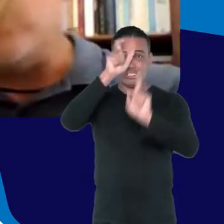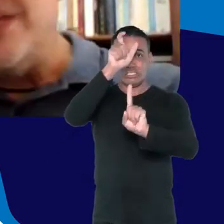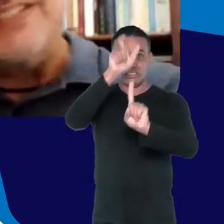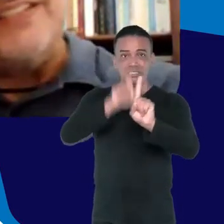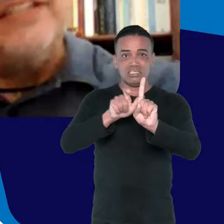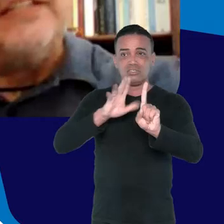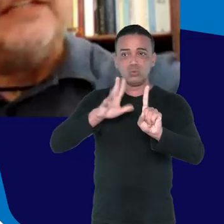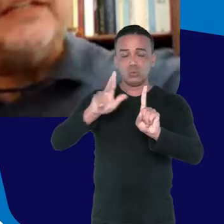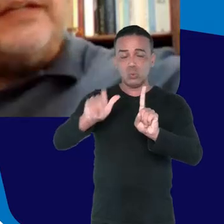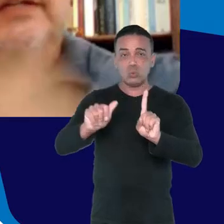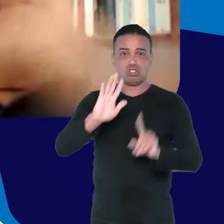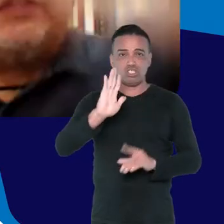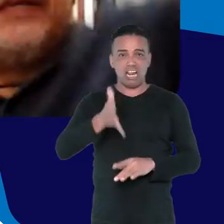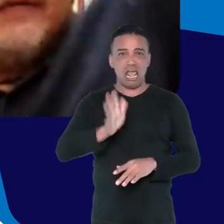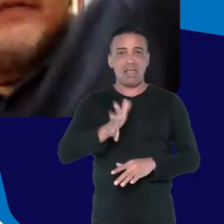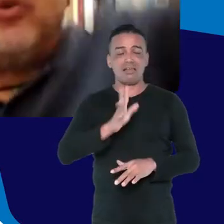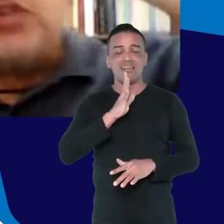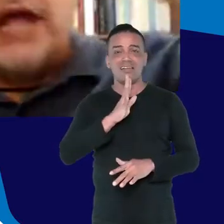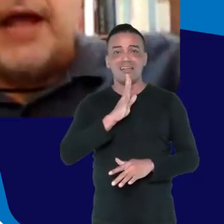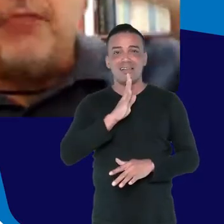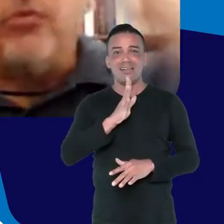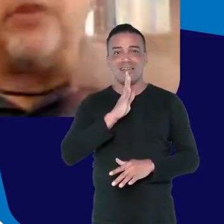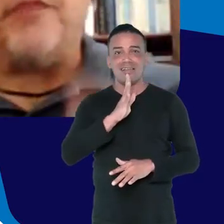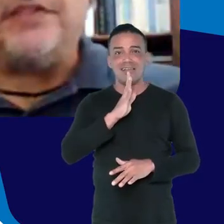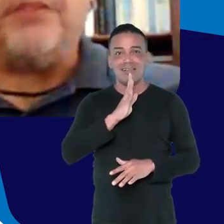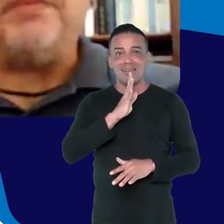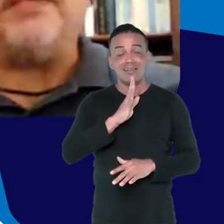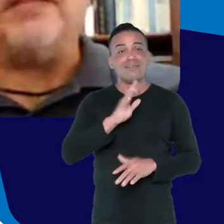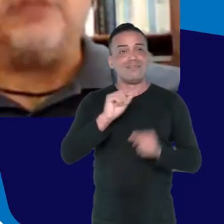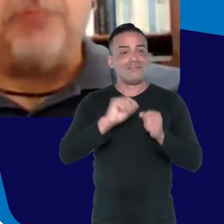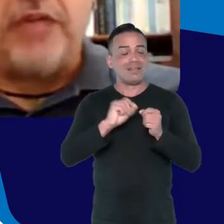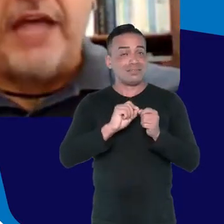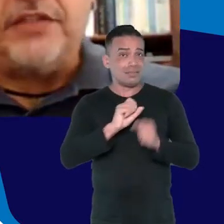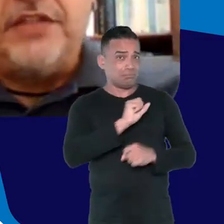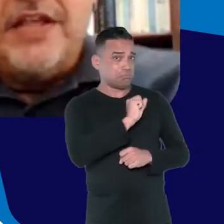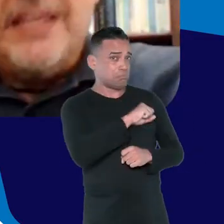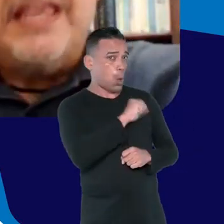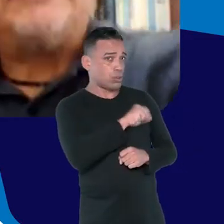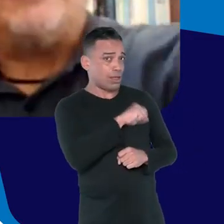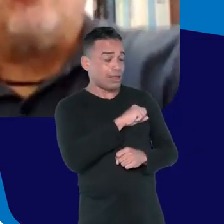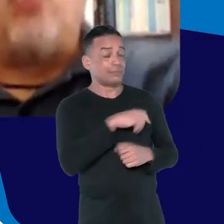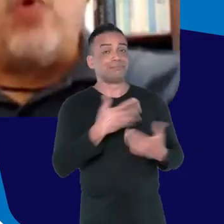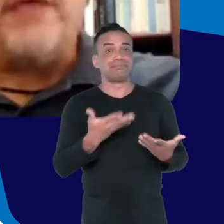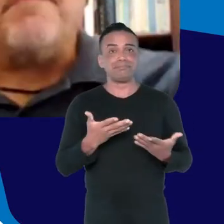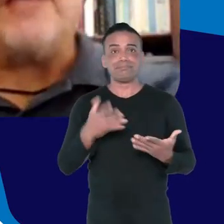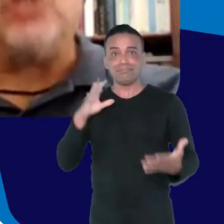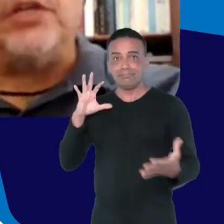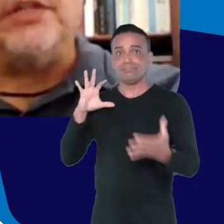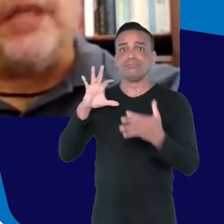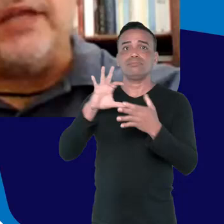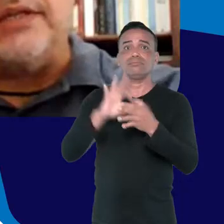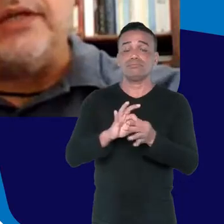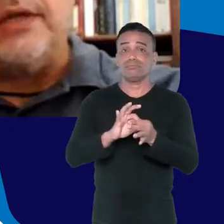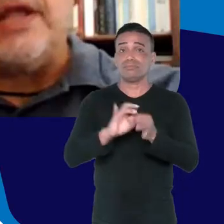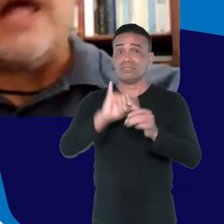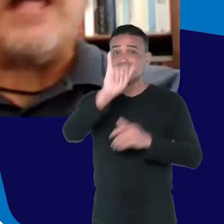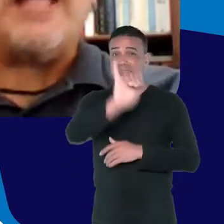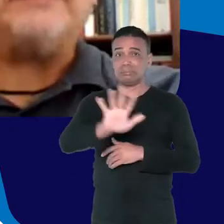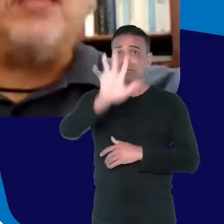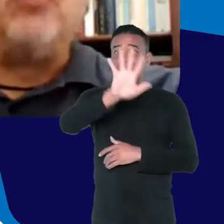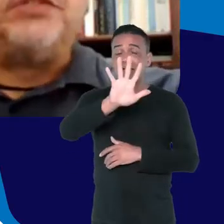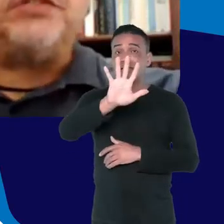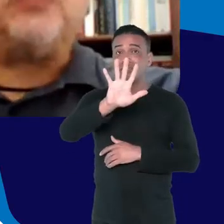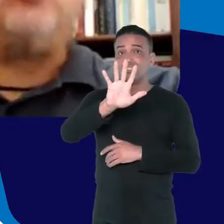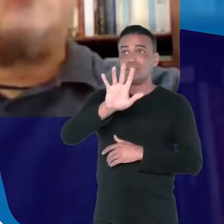já conhecida, né, do diabo, que fazia pequenas maldades, e atrelou a imagem dele